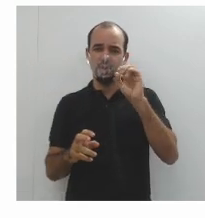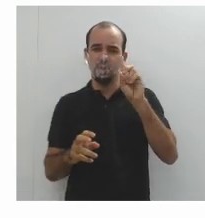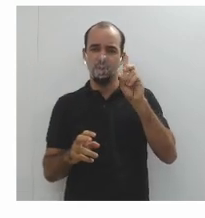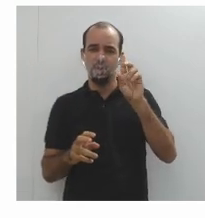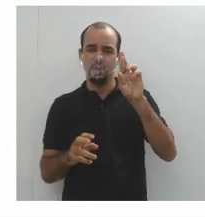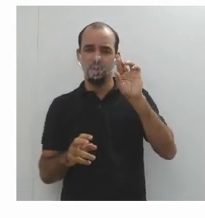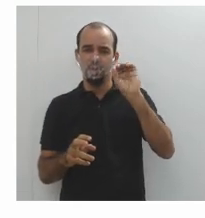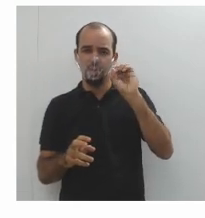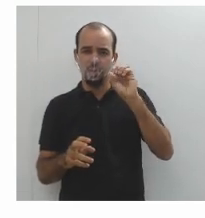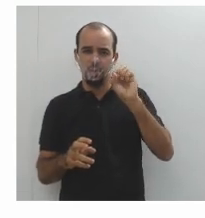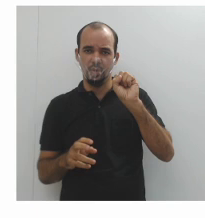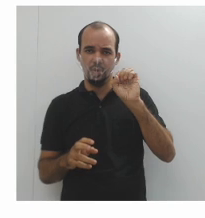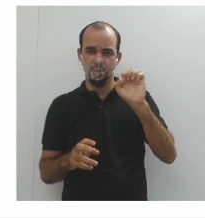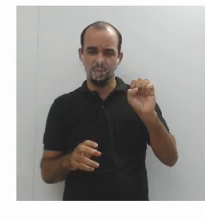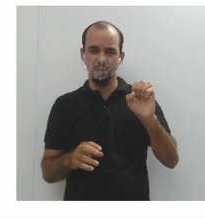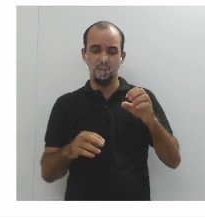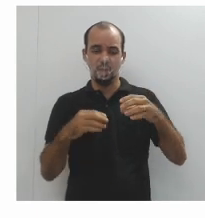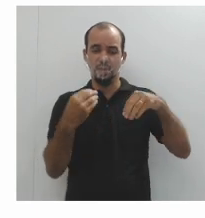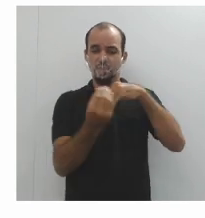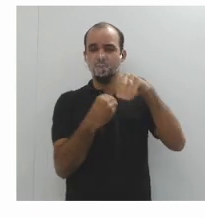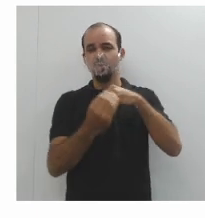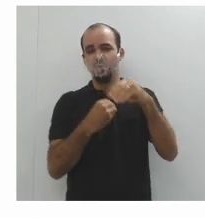com a água. Eles vão dar